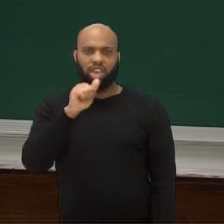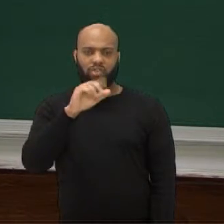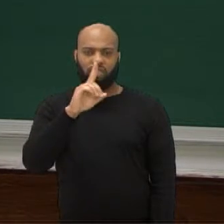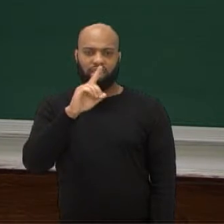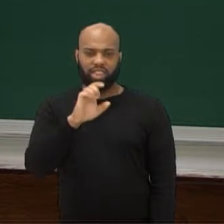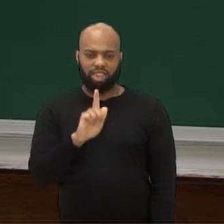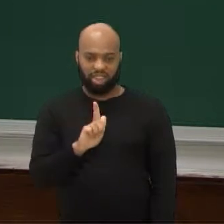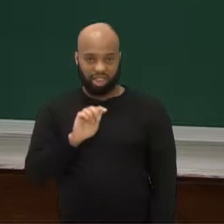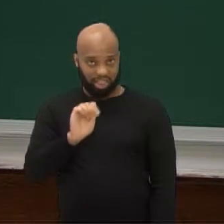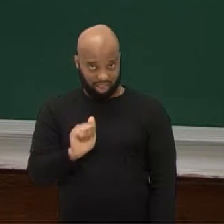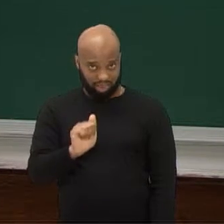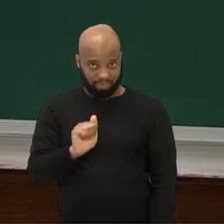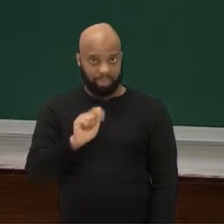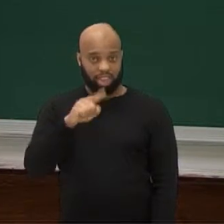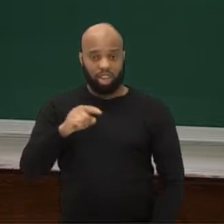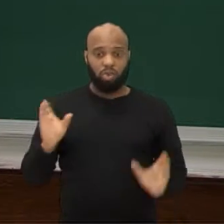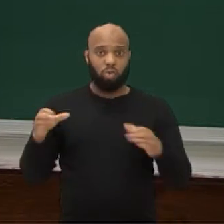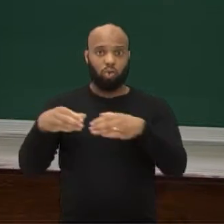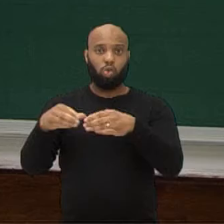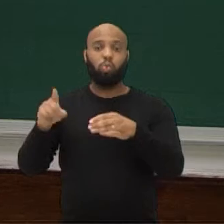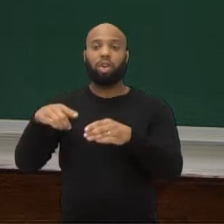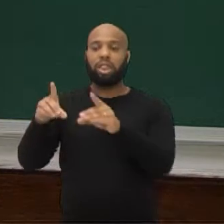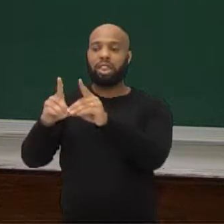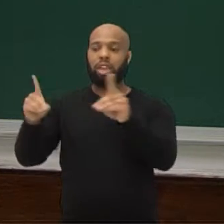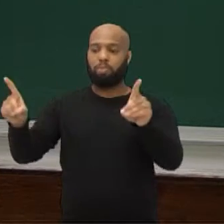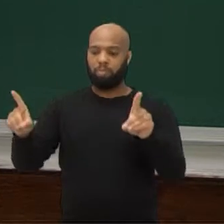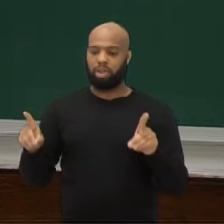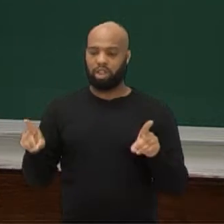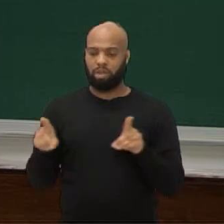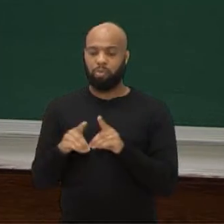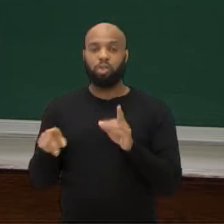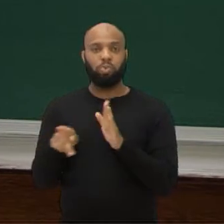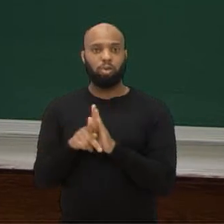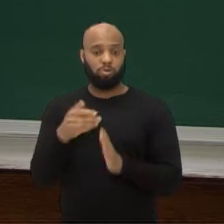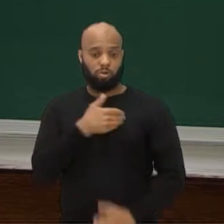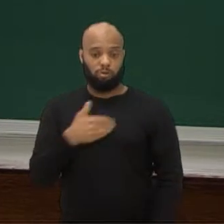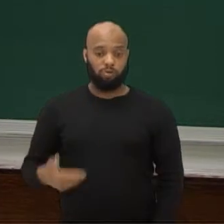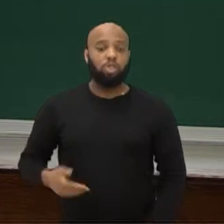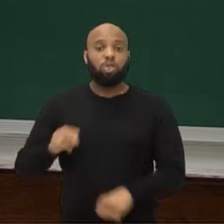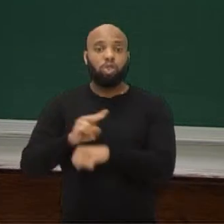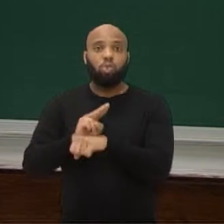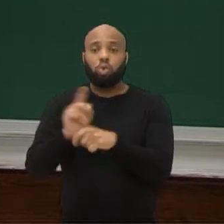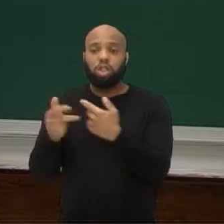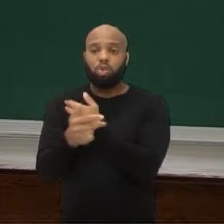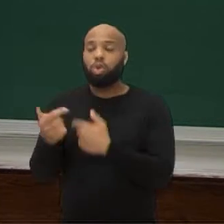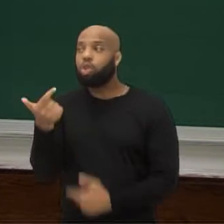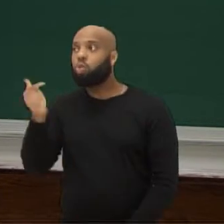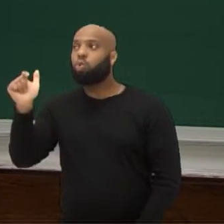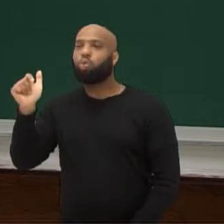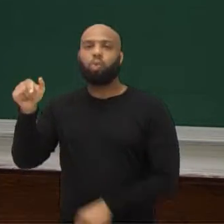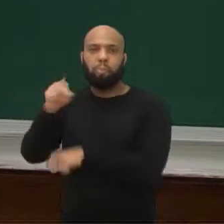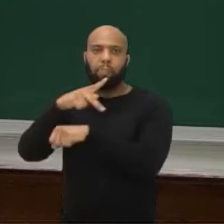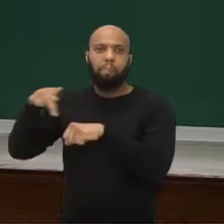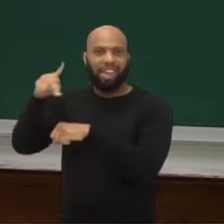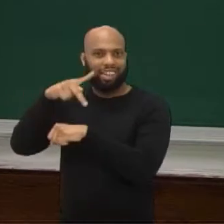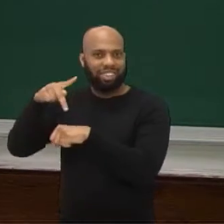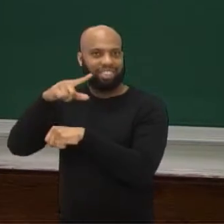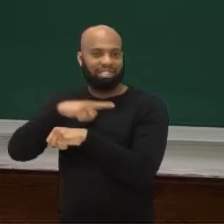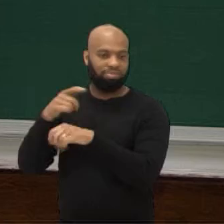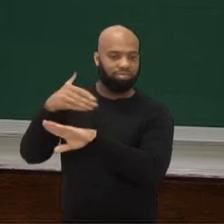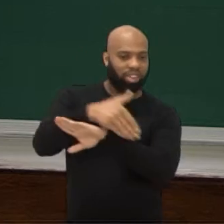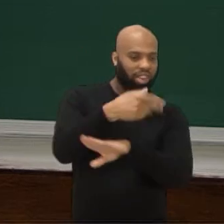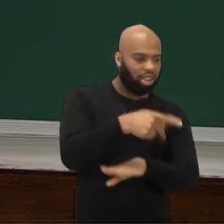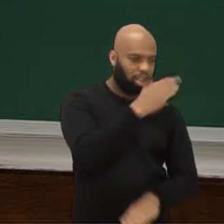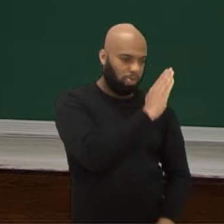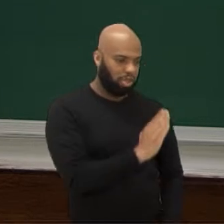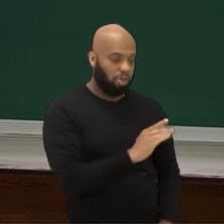o departamento do governo que cuida da entrada de produtos estrangeiros, quanto ela vai cobrar sobre esse produto que vai